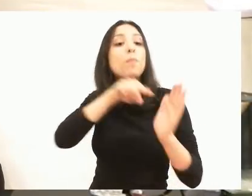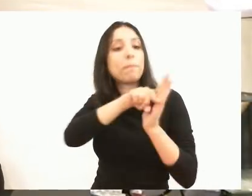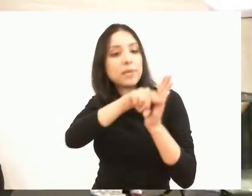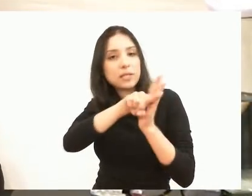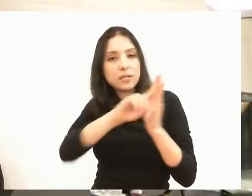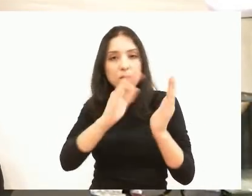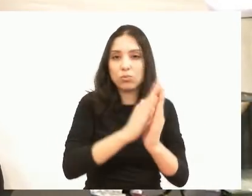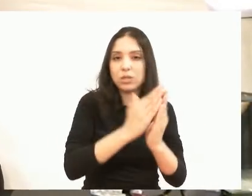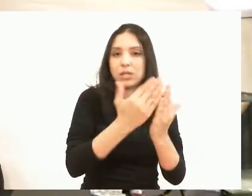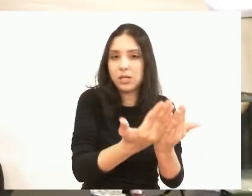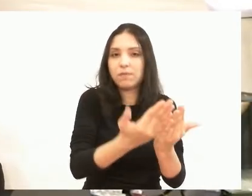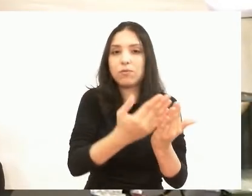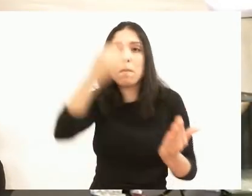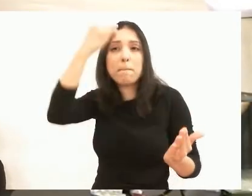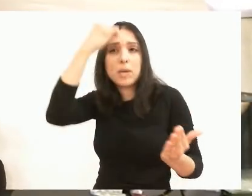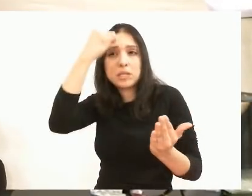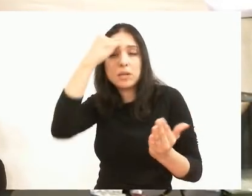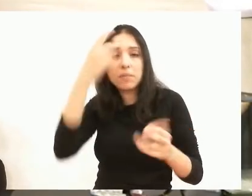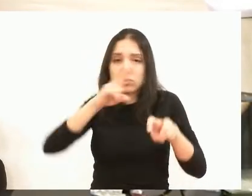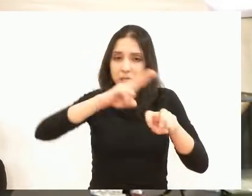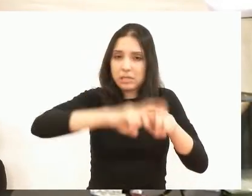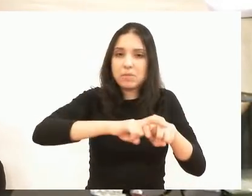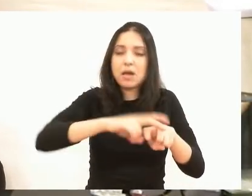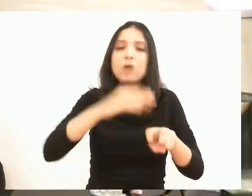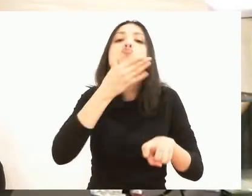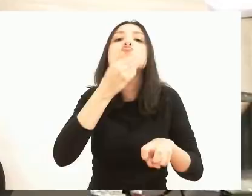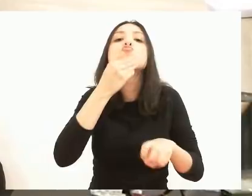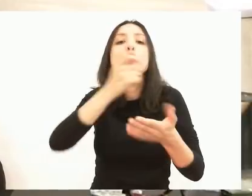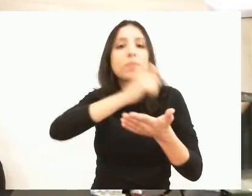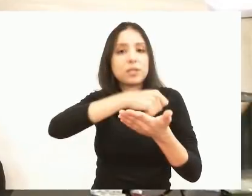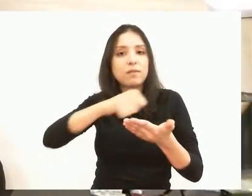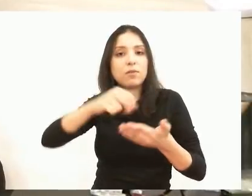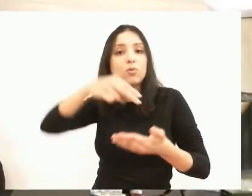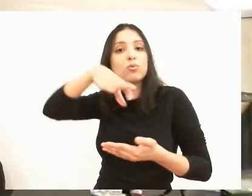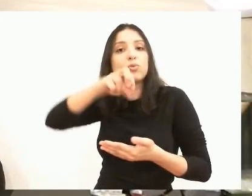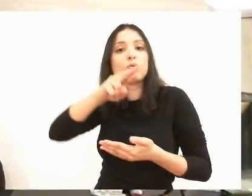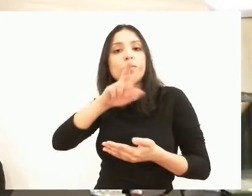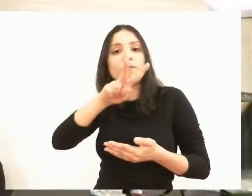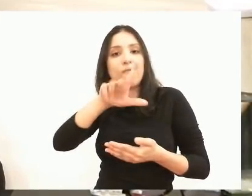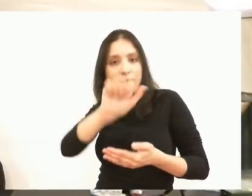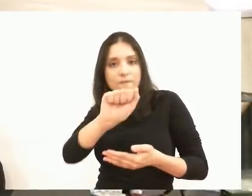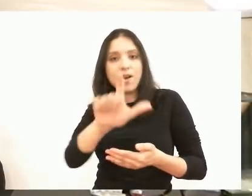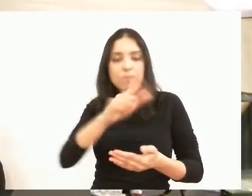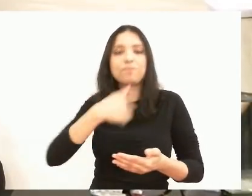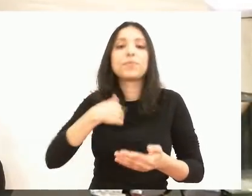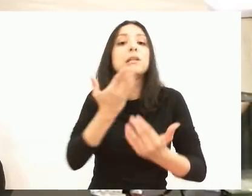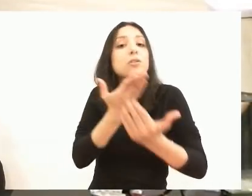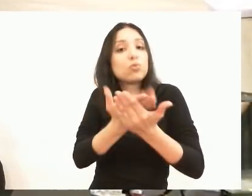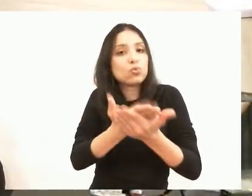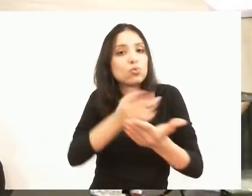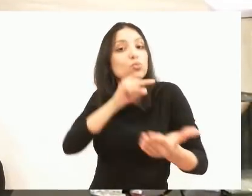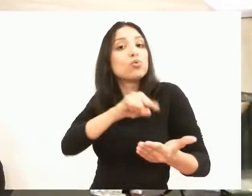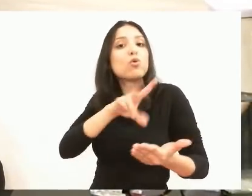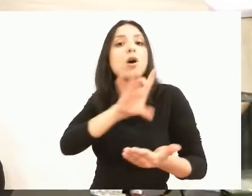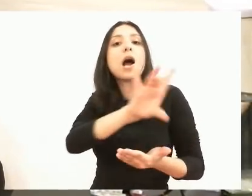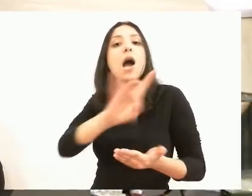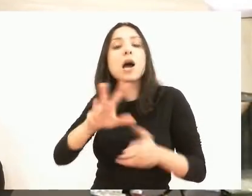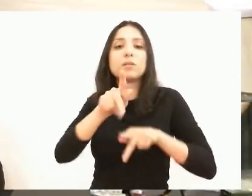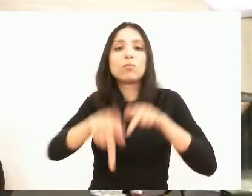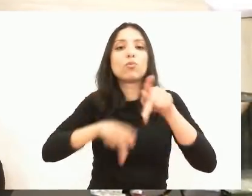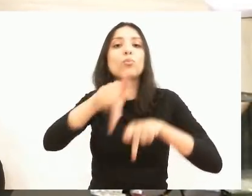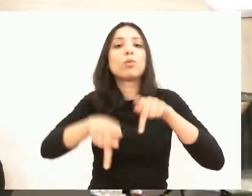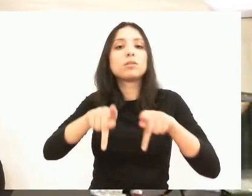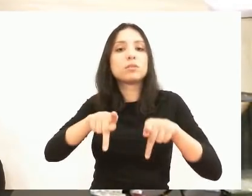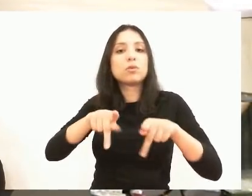pensamento sentado dom o autor chama normal baitello que o estudou que cada habitante no planeta tem